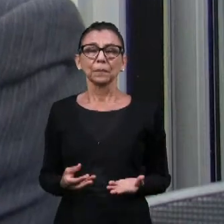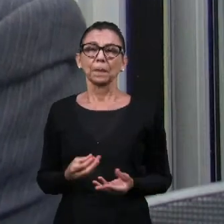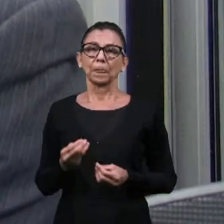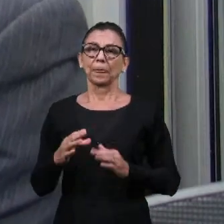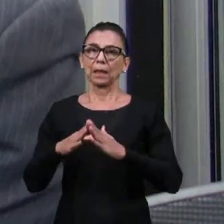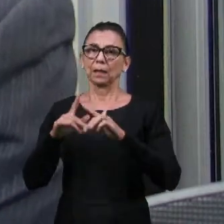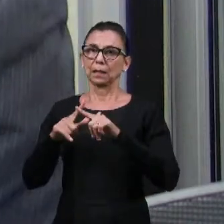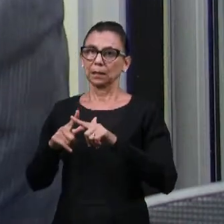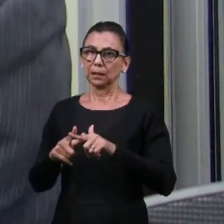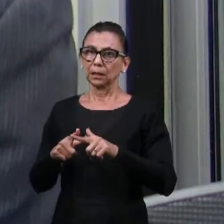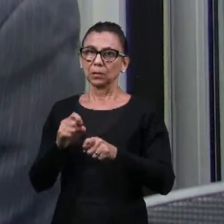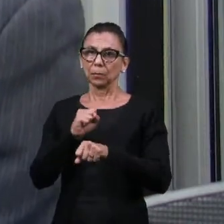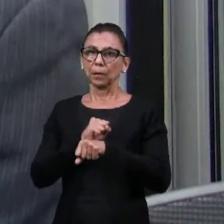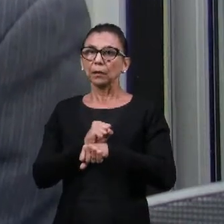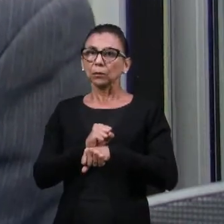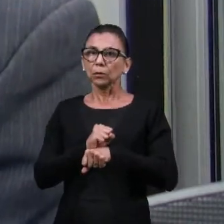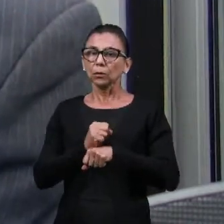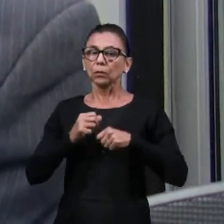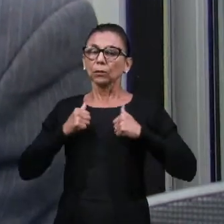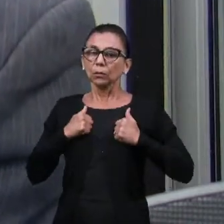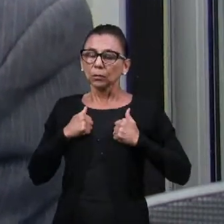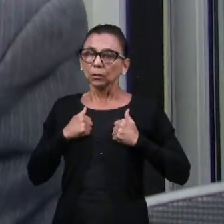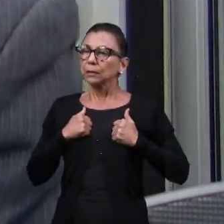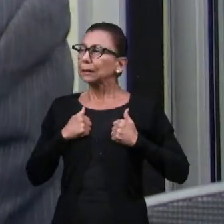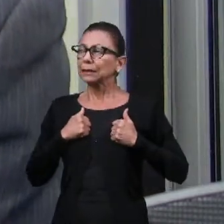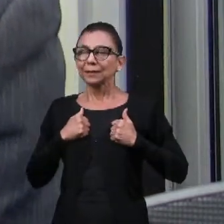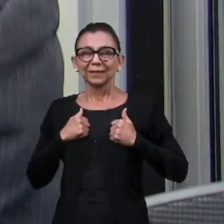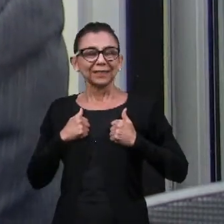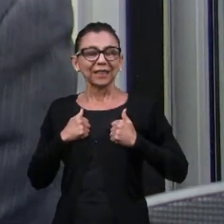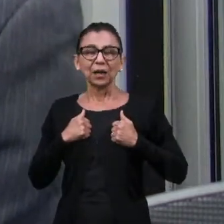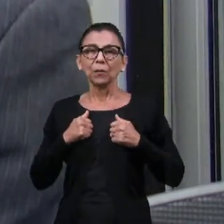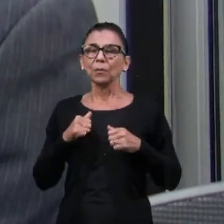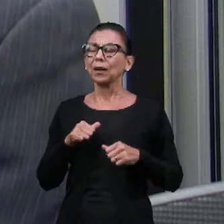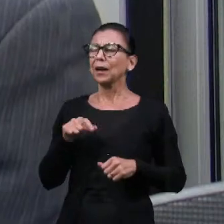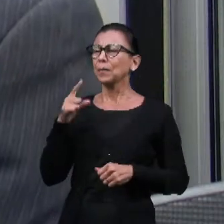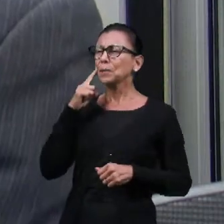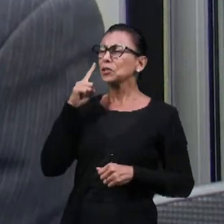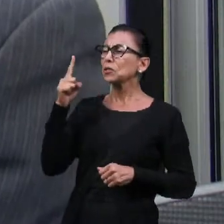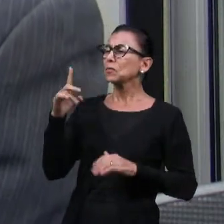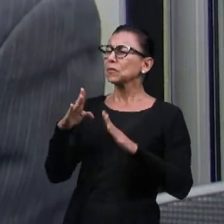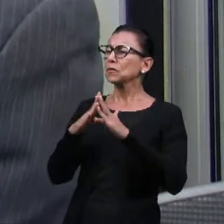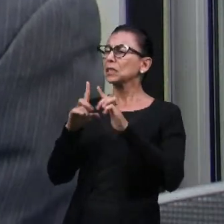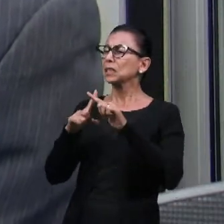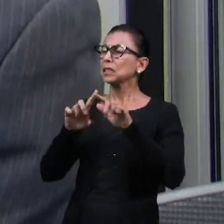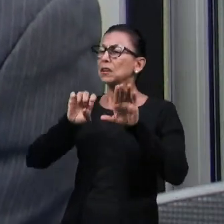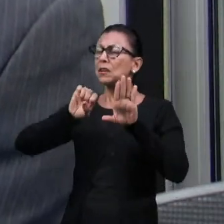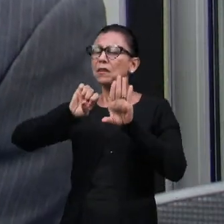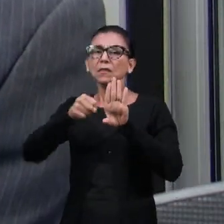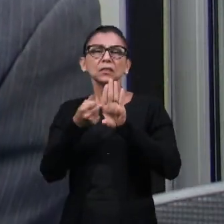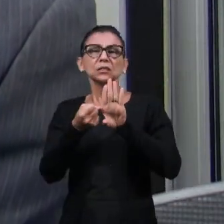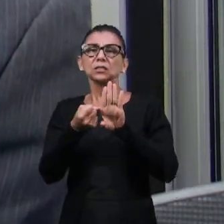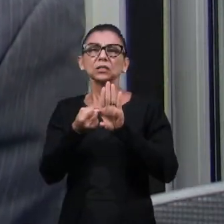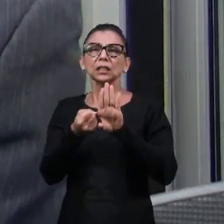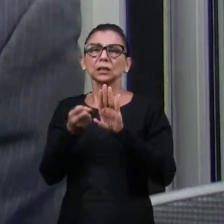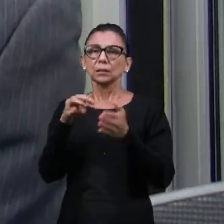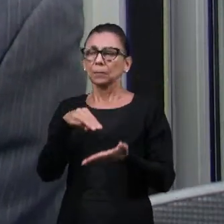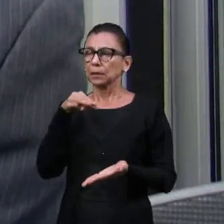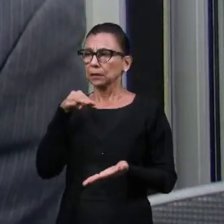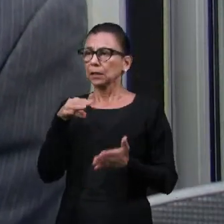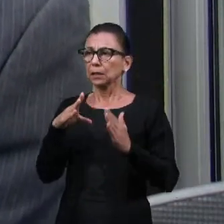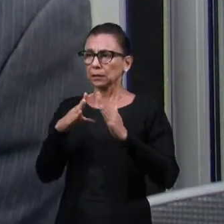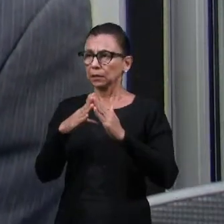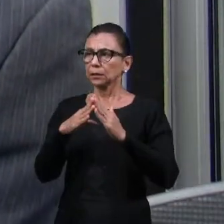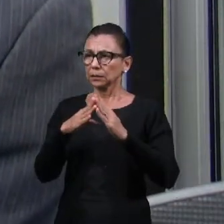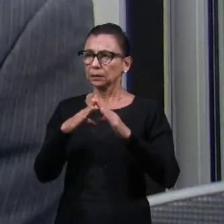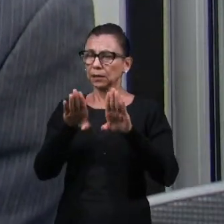parou. Alguém pôde até dizer, a igreja está fechada. O templo estava fechado, o templo físico, mas